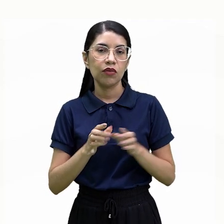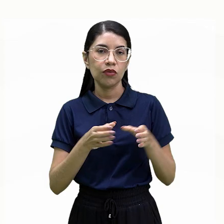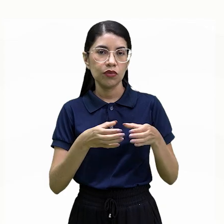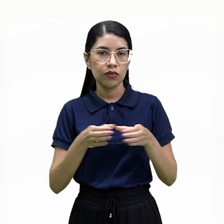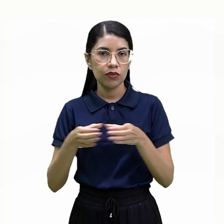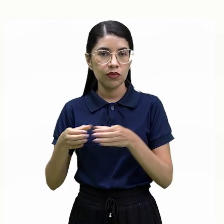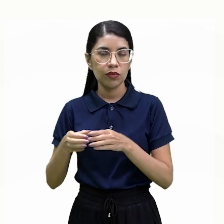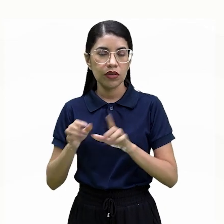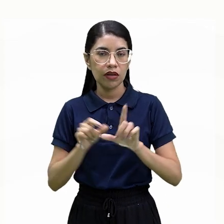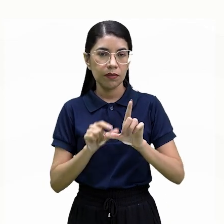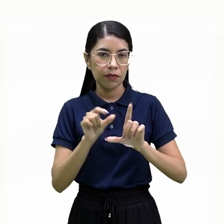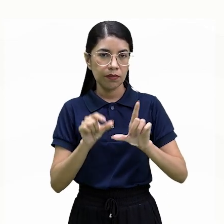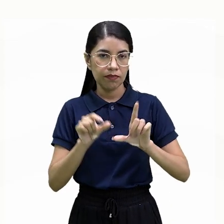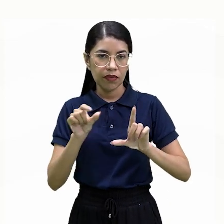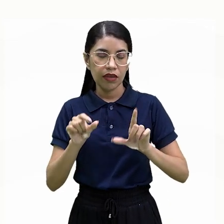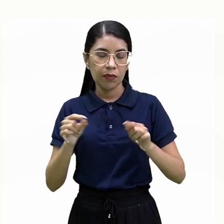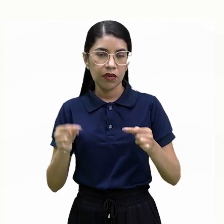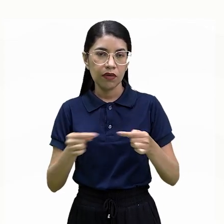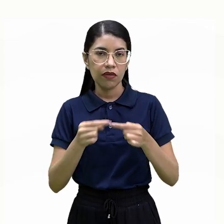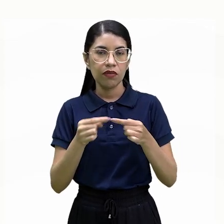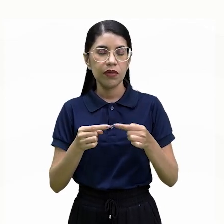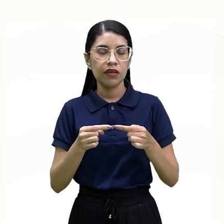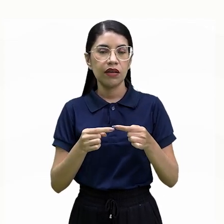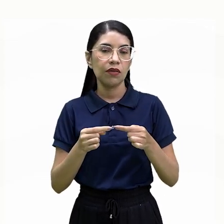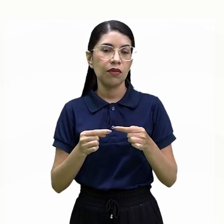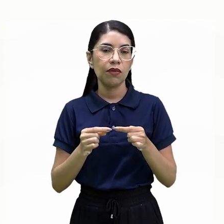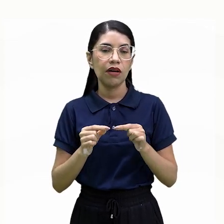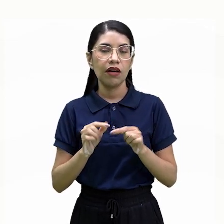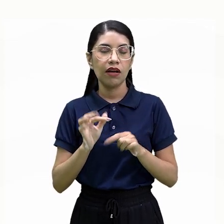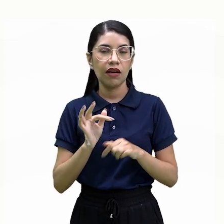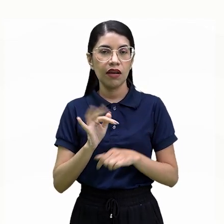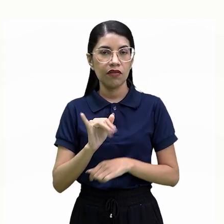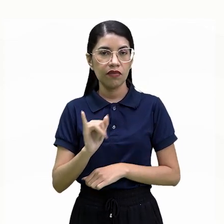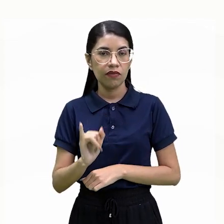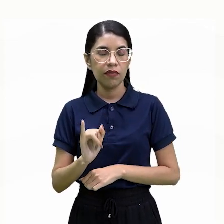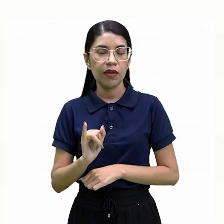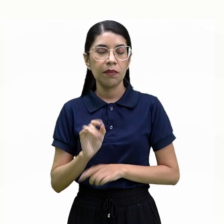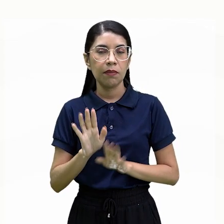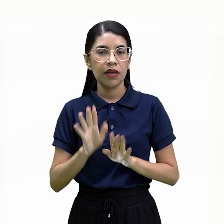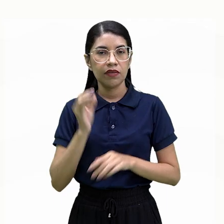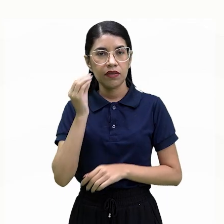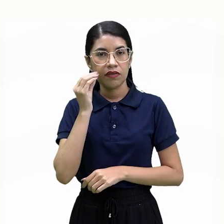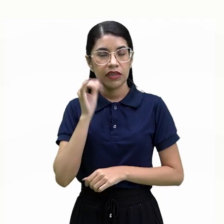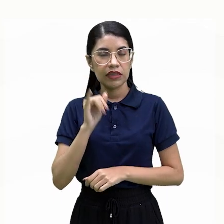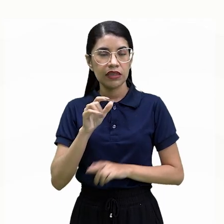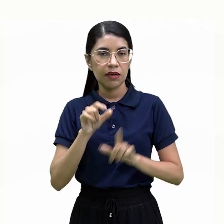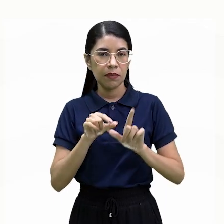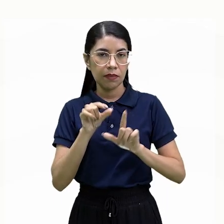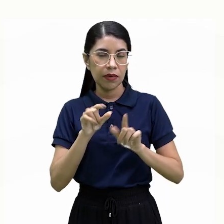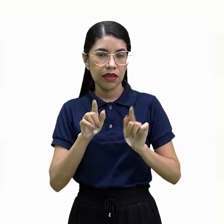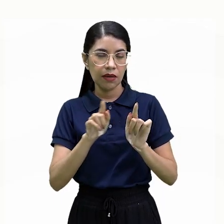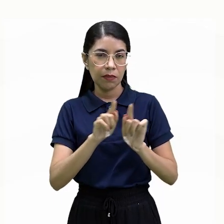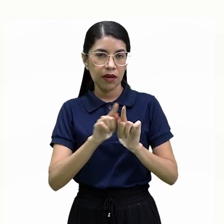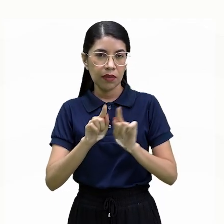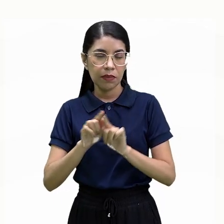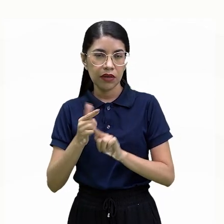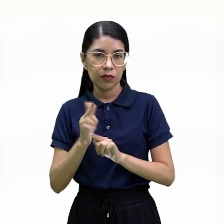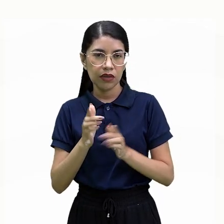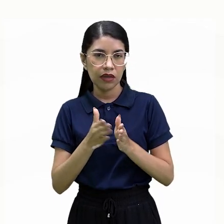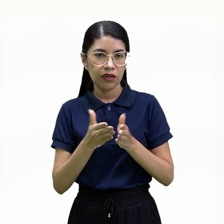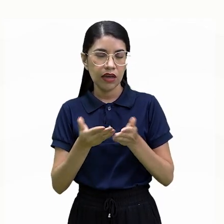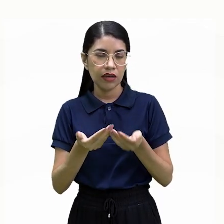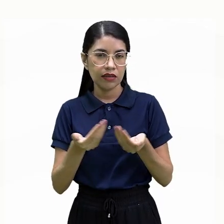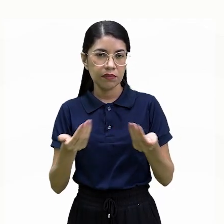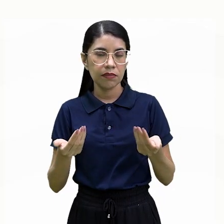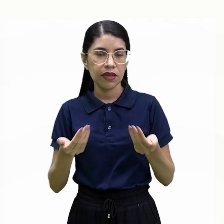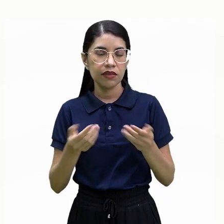cuja altura corresponde à frequência do intervalo de classe. Certifique-se de que as barras estejam lado a lado, sem espaço entre